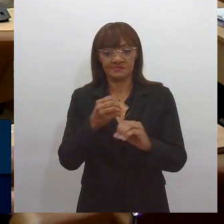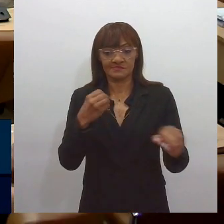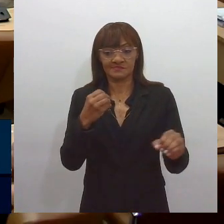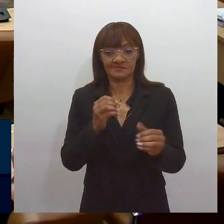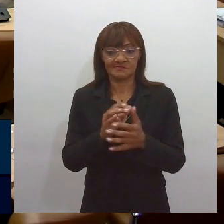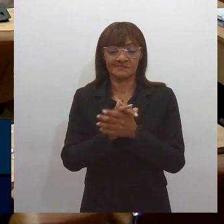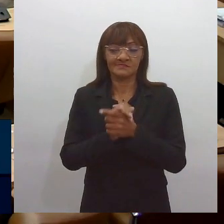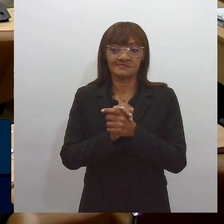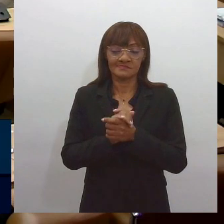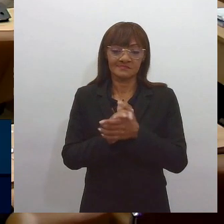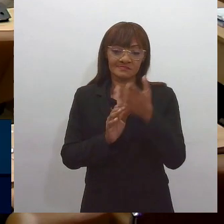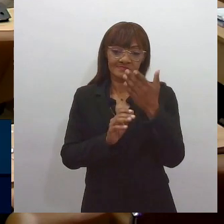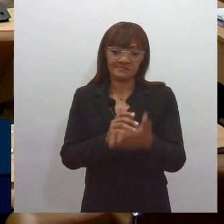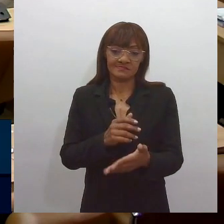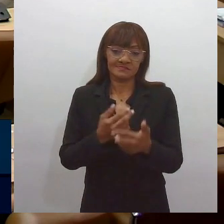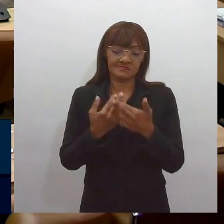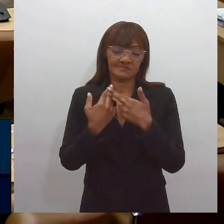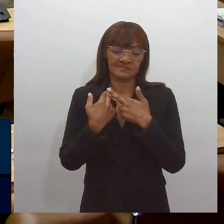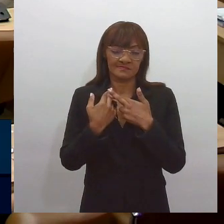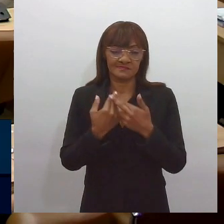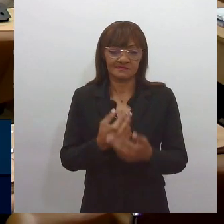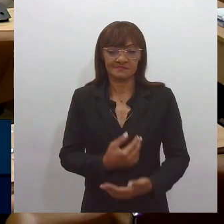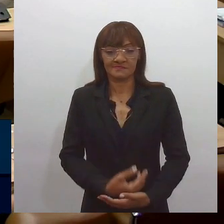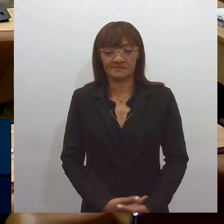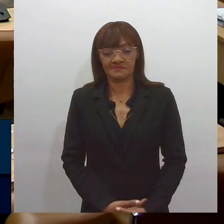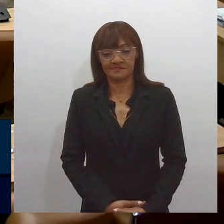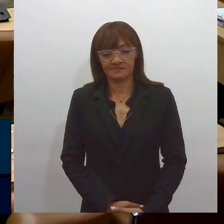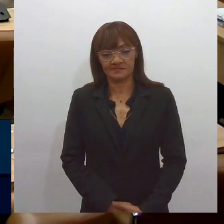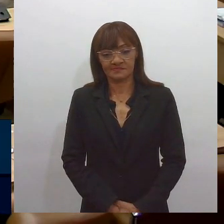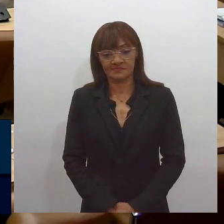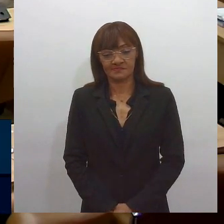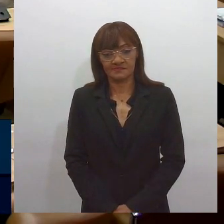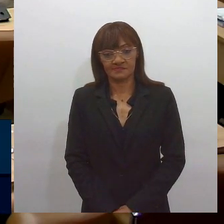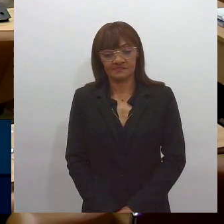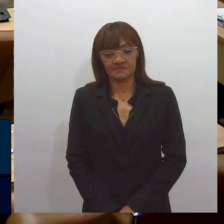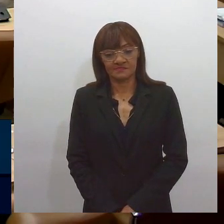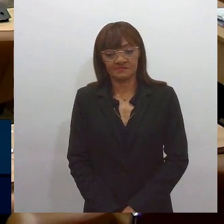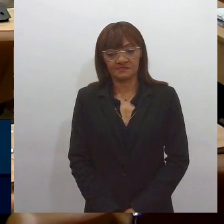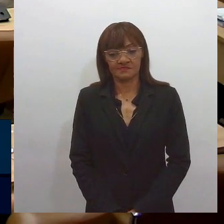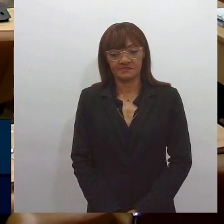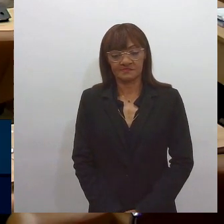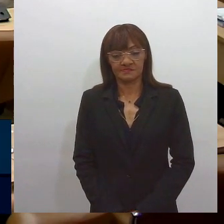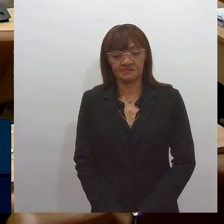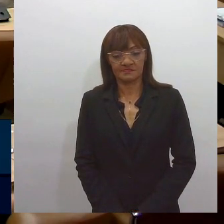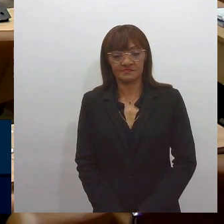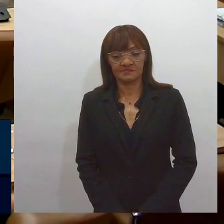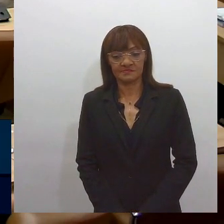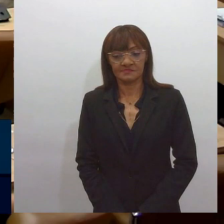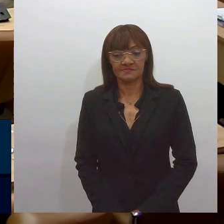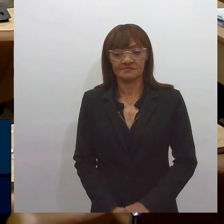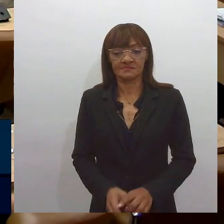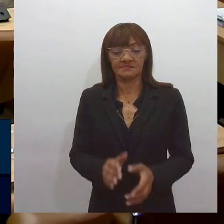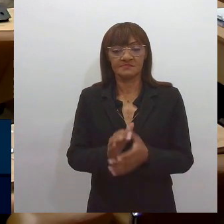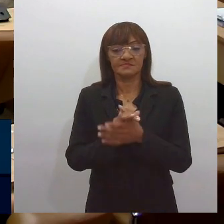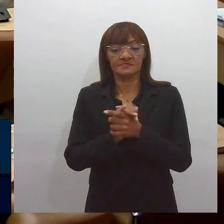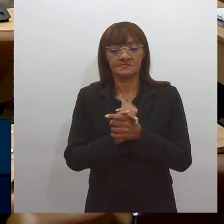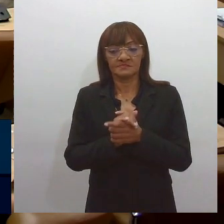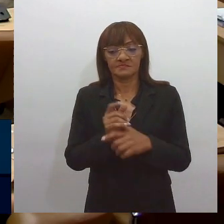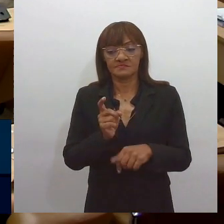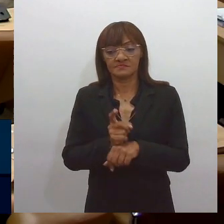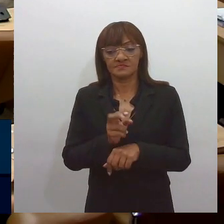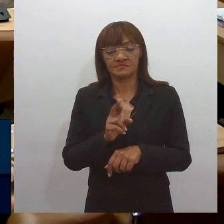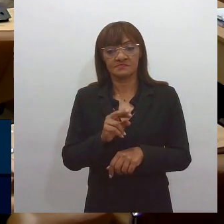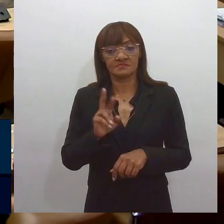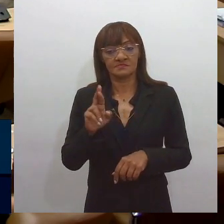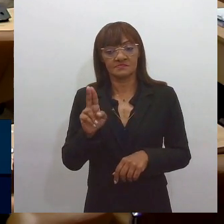pela cur senhor presidente quero parabenizar aqui Dr R pela bela explanação e